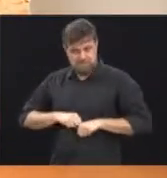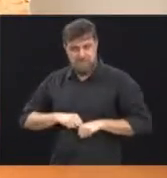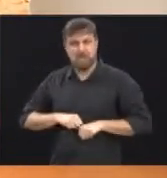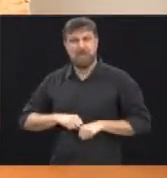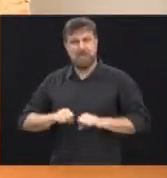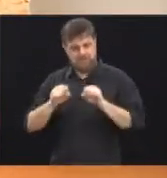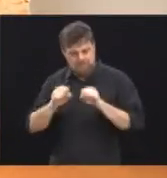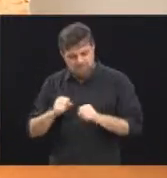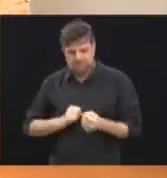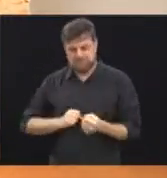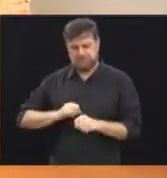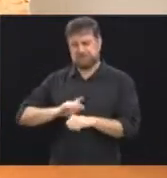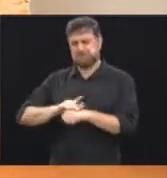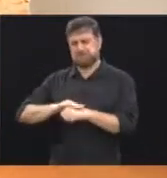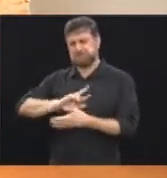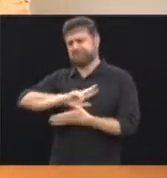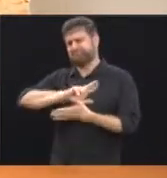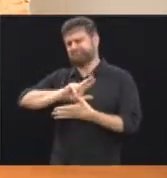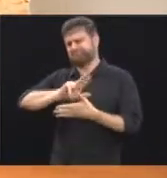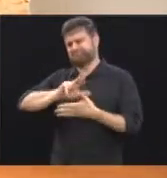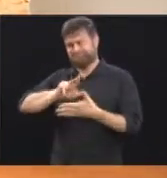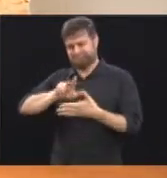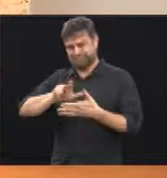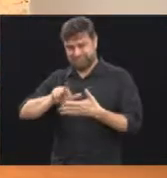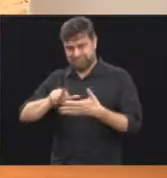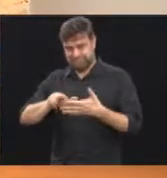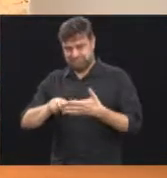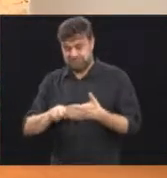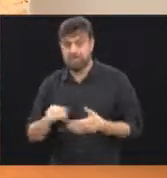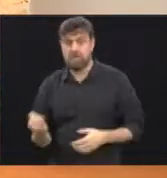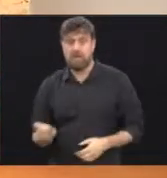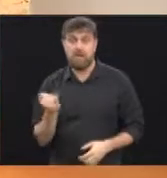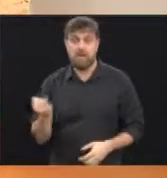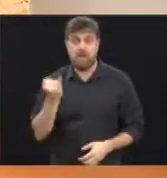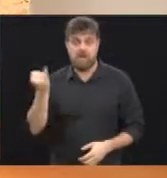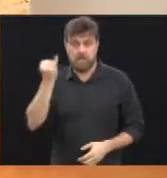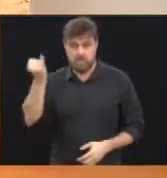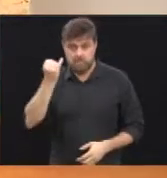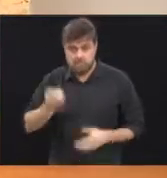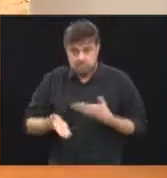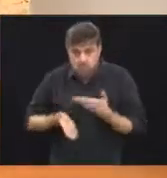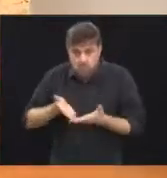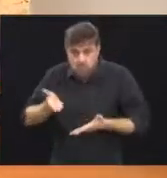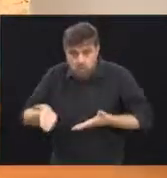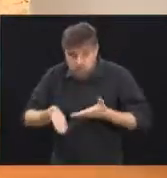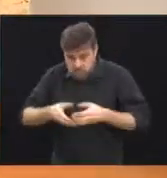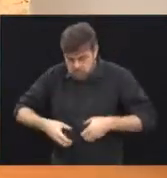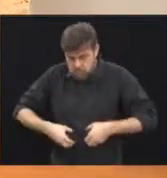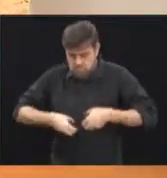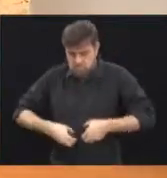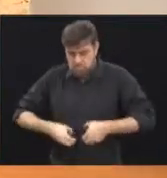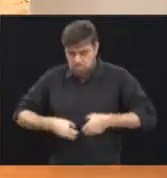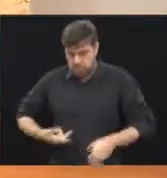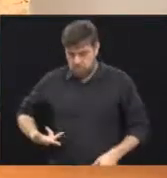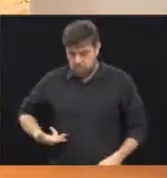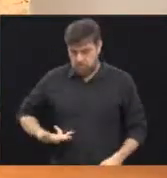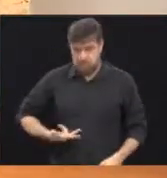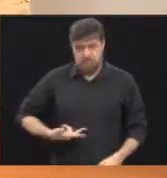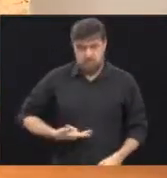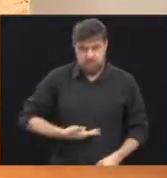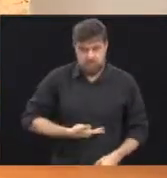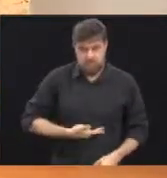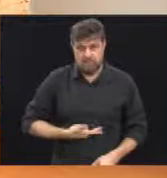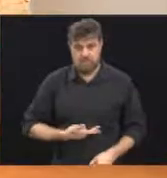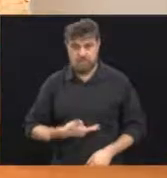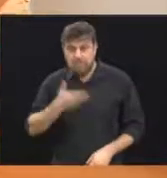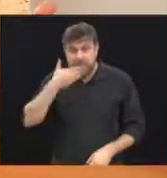pode trazer fungos. Então é importante esse tratamento desse excesso de pele também por esse aspecto, não só